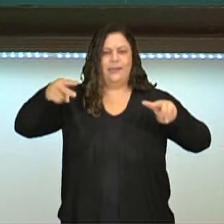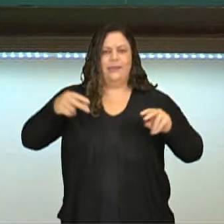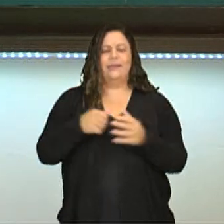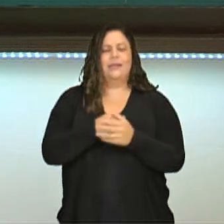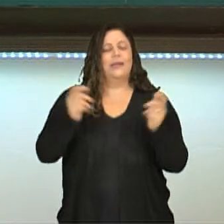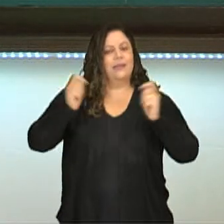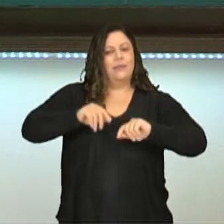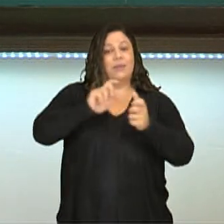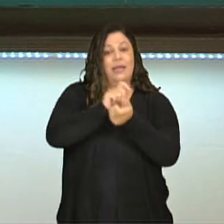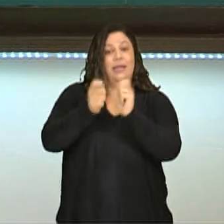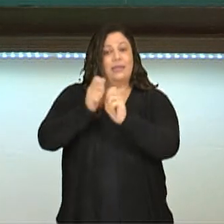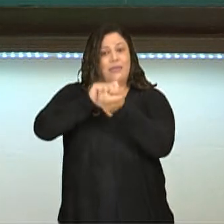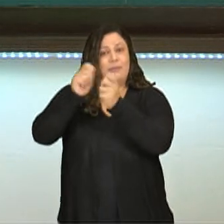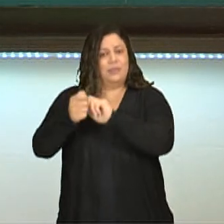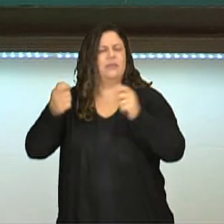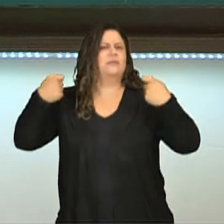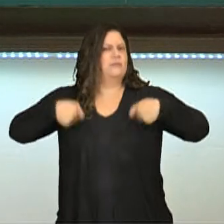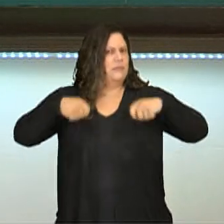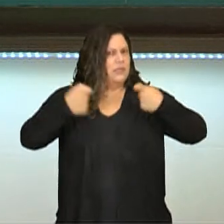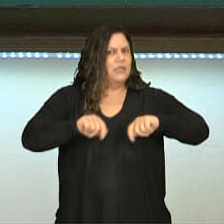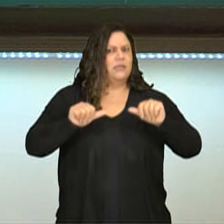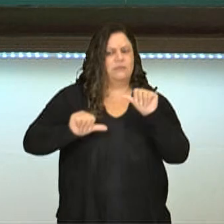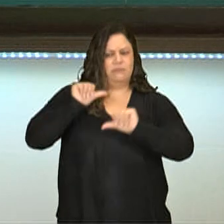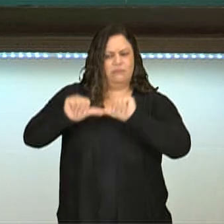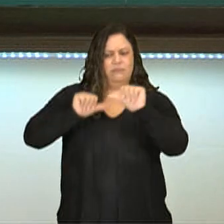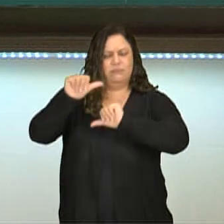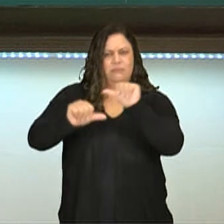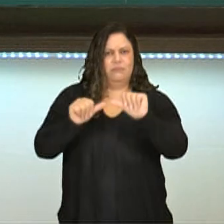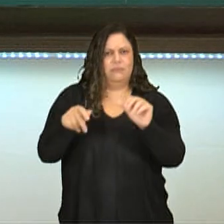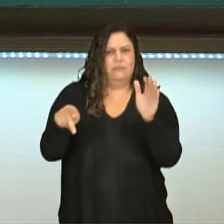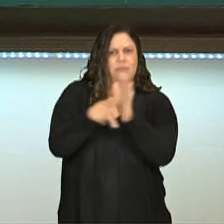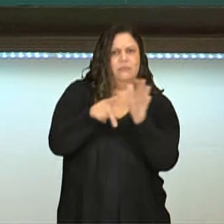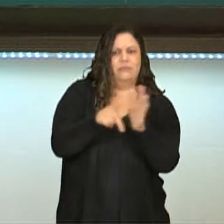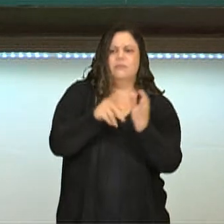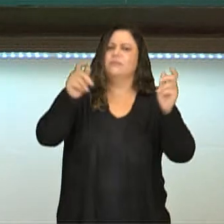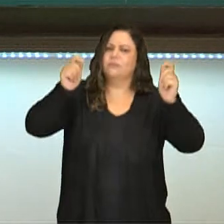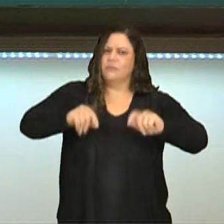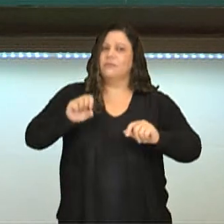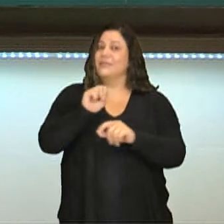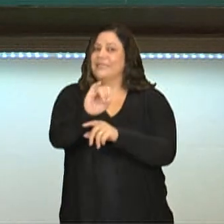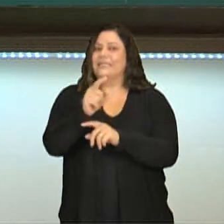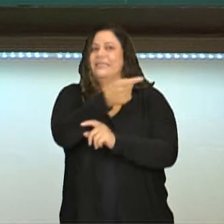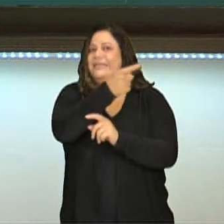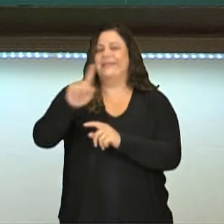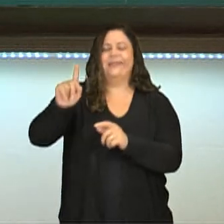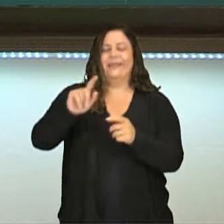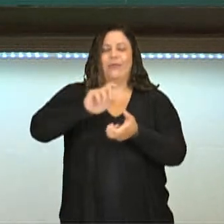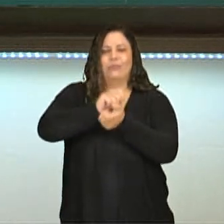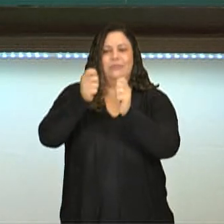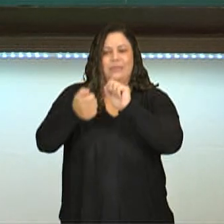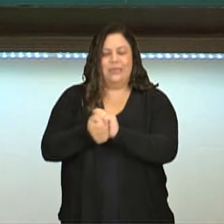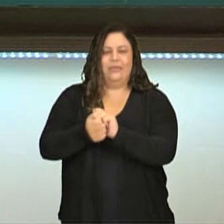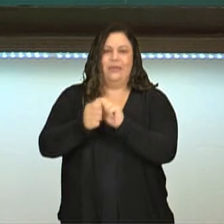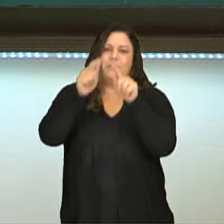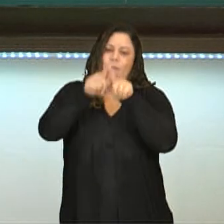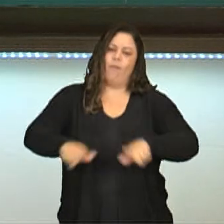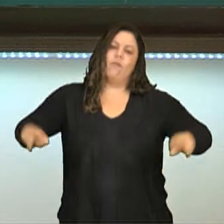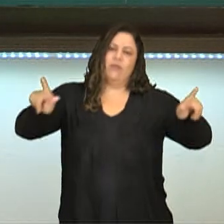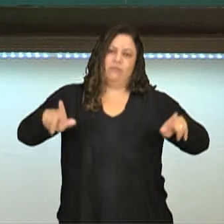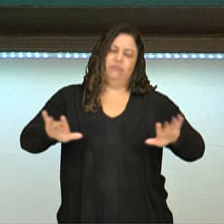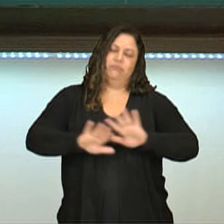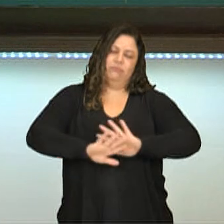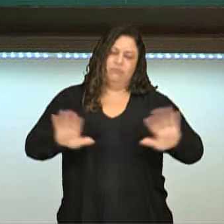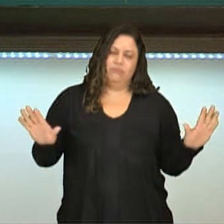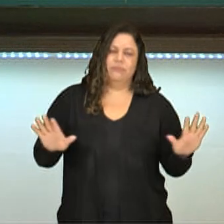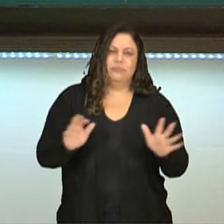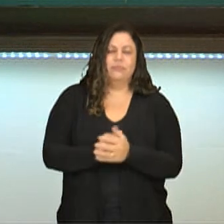adaptação é necessária, que aquela mudança proporcionou, por quê? Porque se não se adaptar, esse ser vai sofrer provável extinção